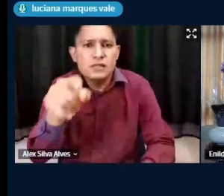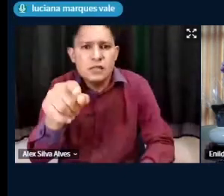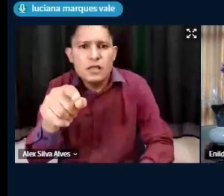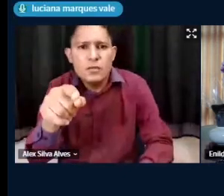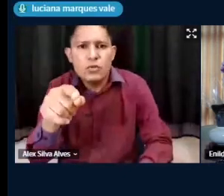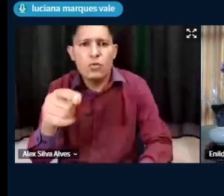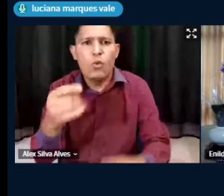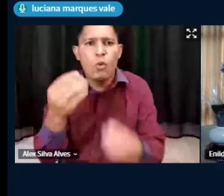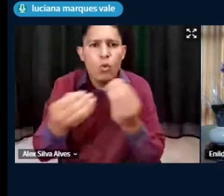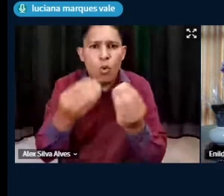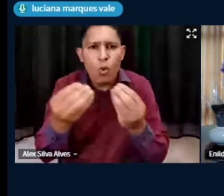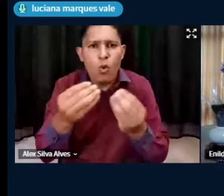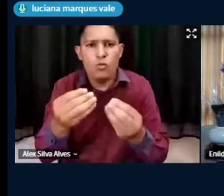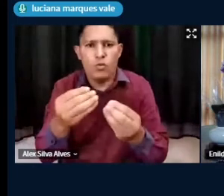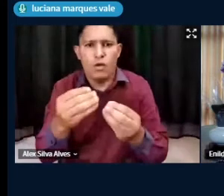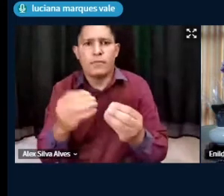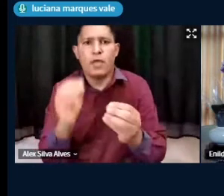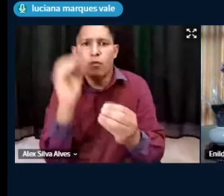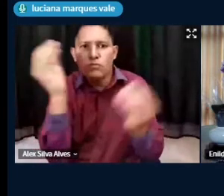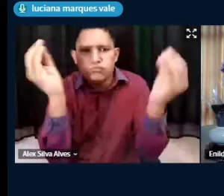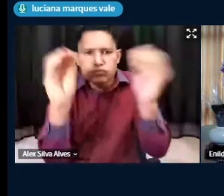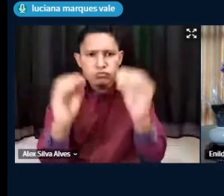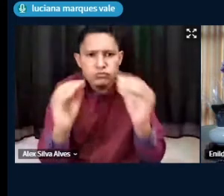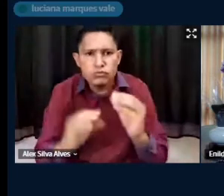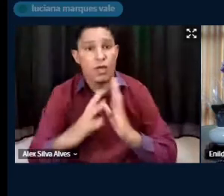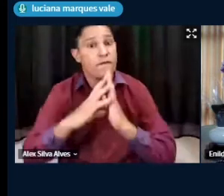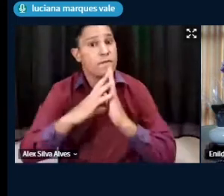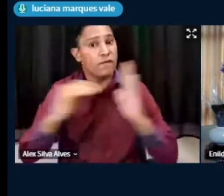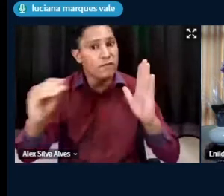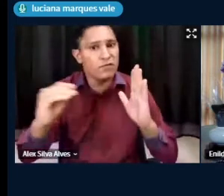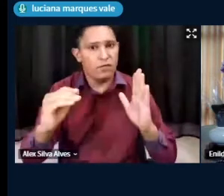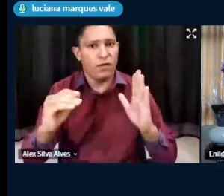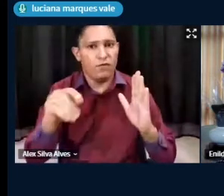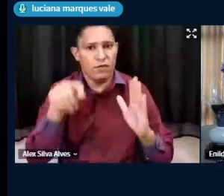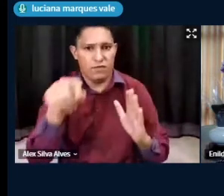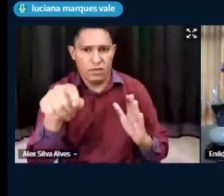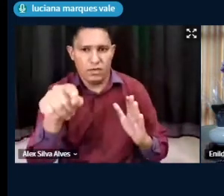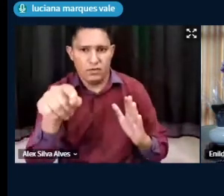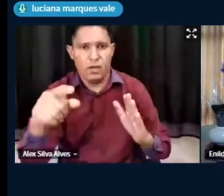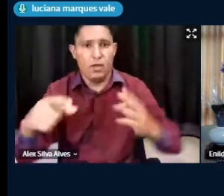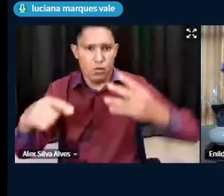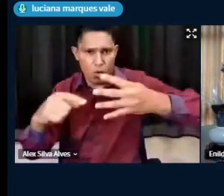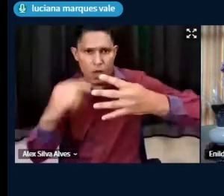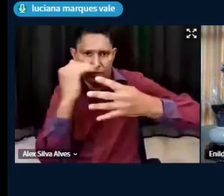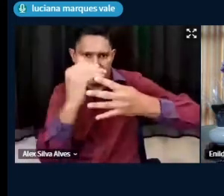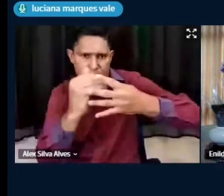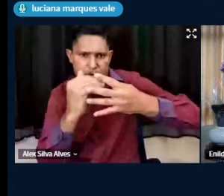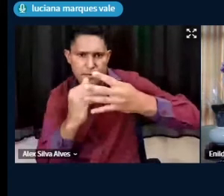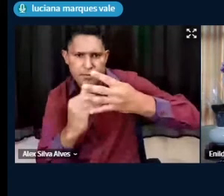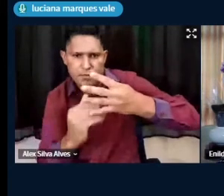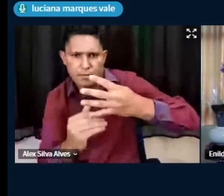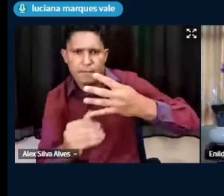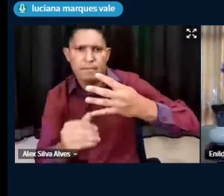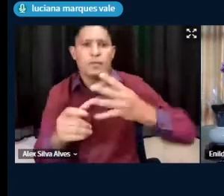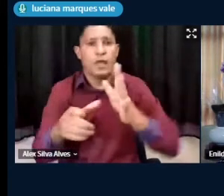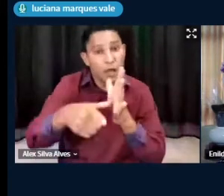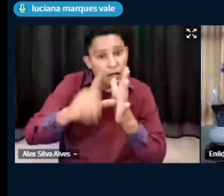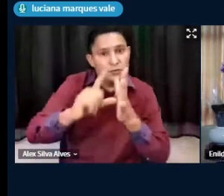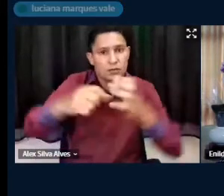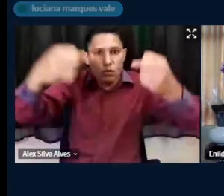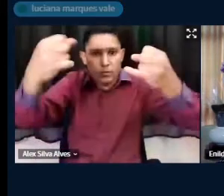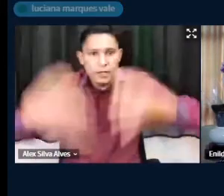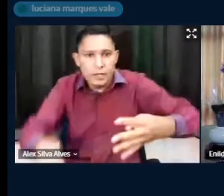Aqui eu apresento a vocês a ficha, agora com a composição.